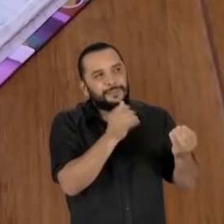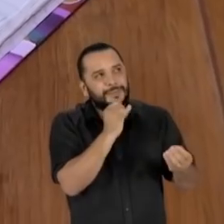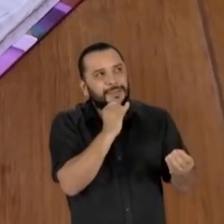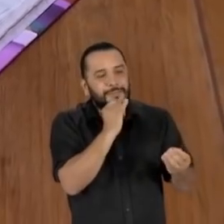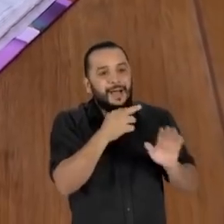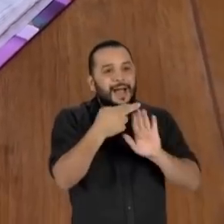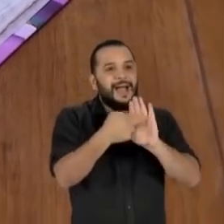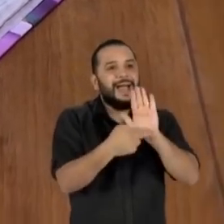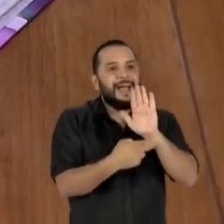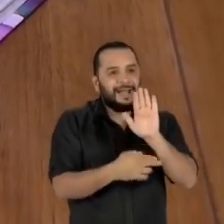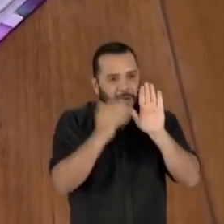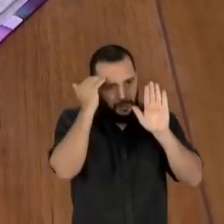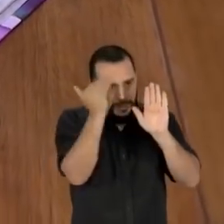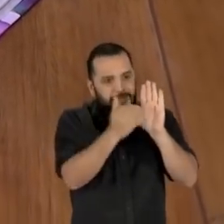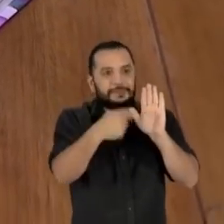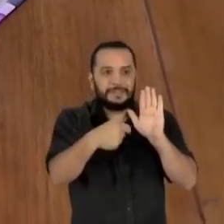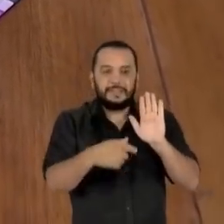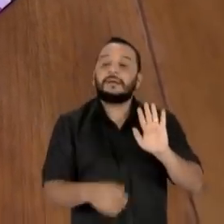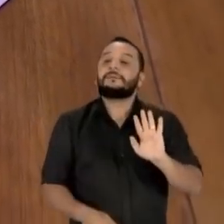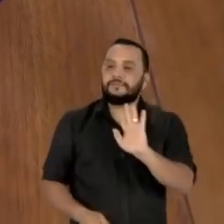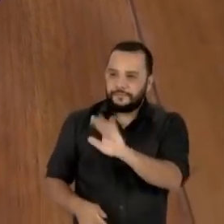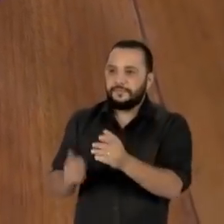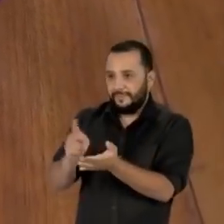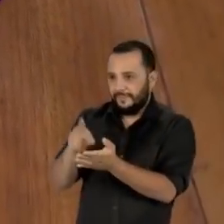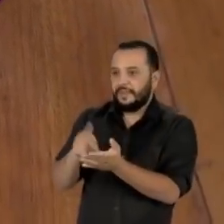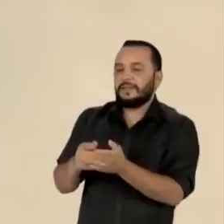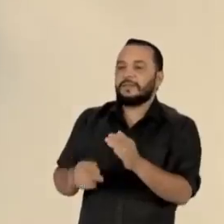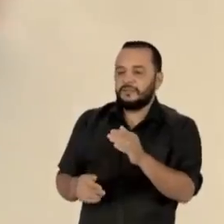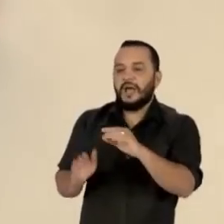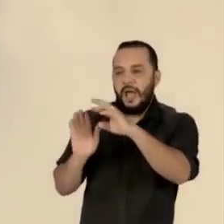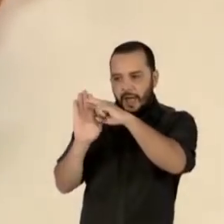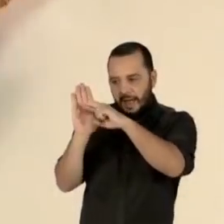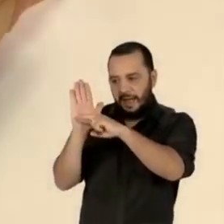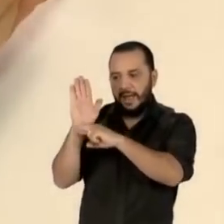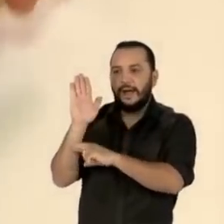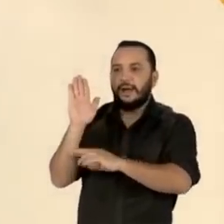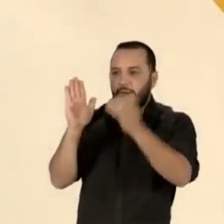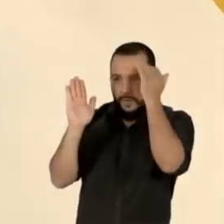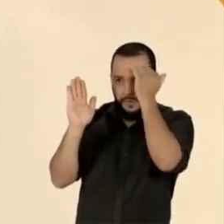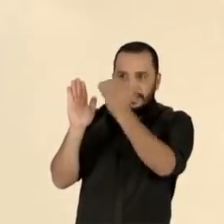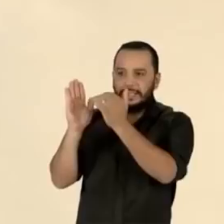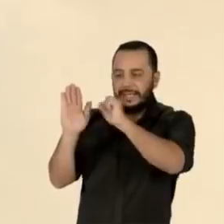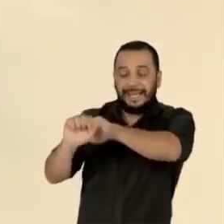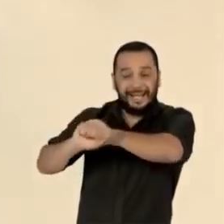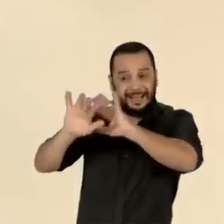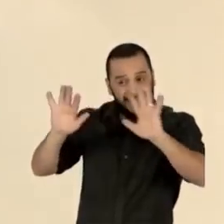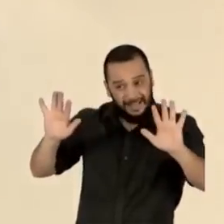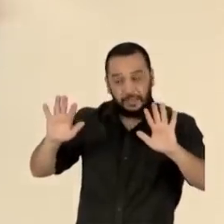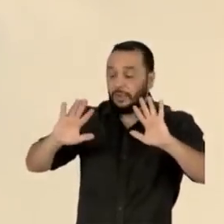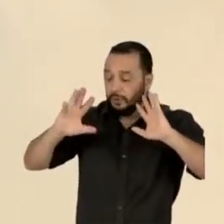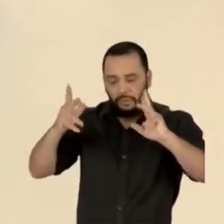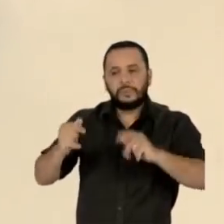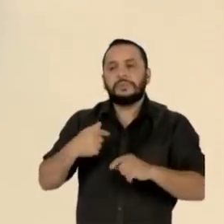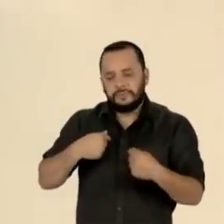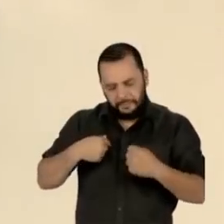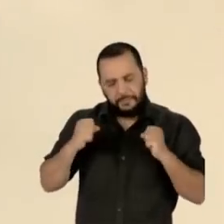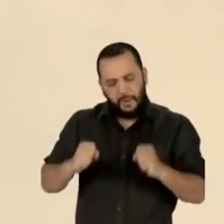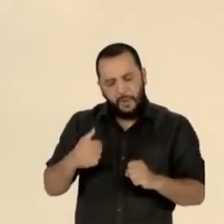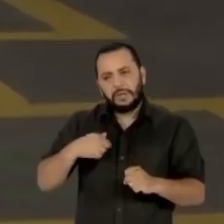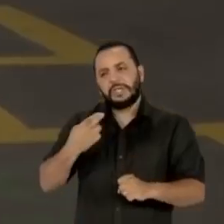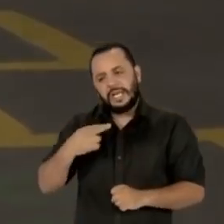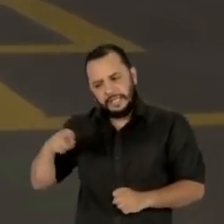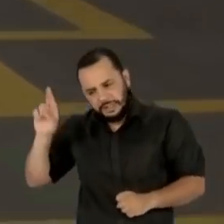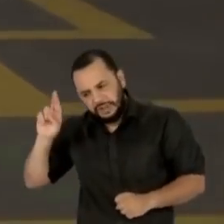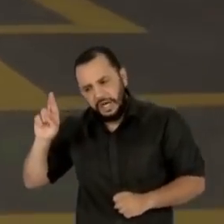precisa ser respeitado então é bem importante que fique claro todo mundo tem direito até crenças